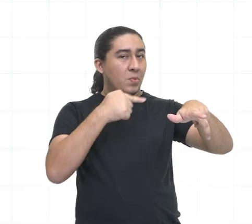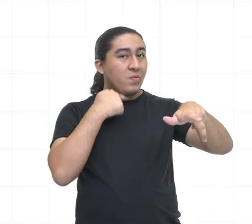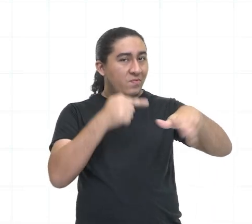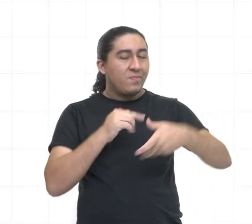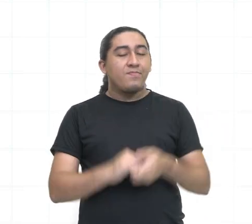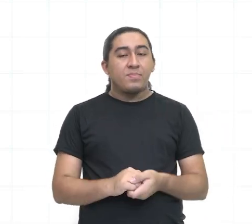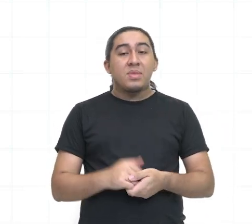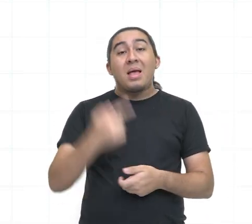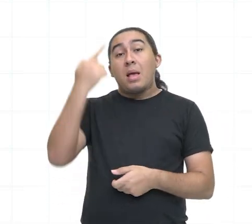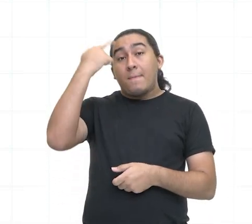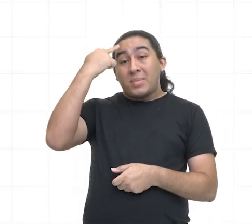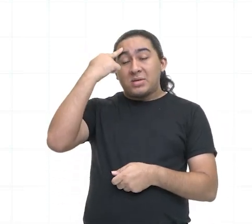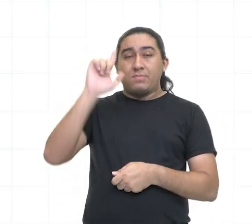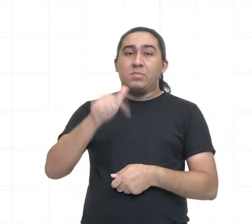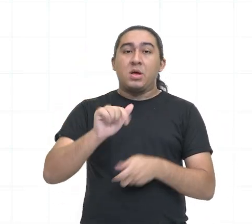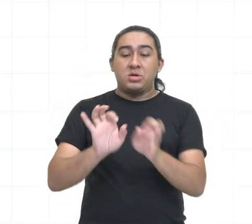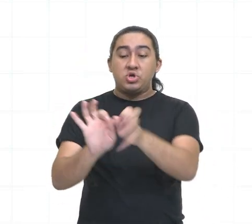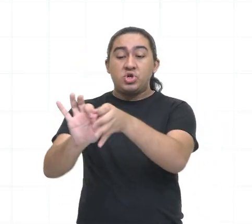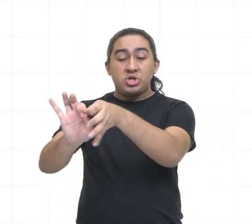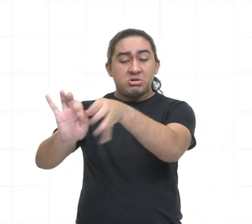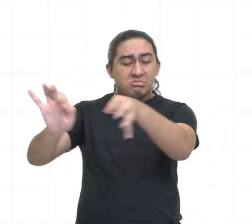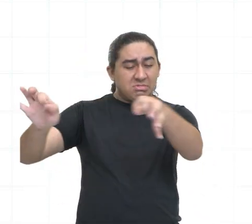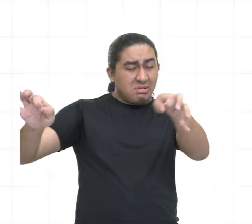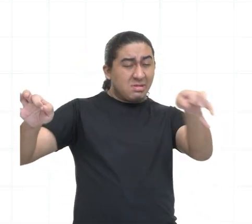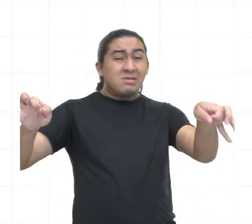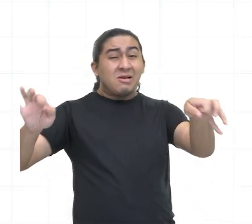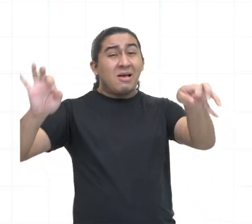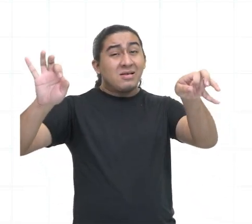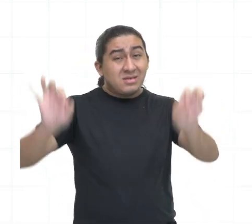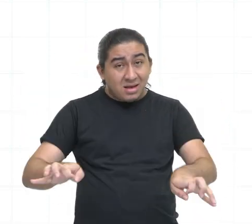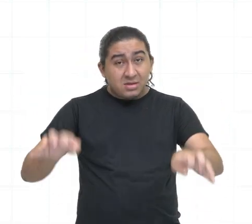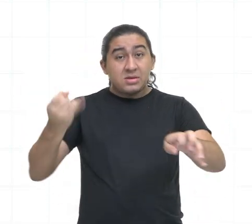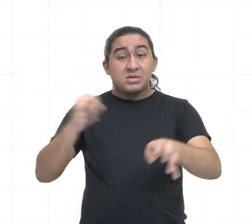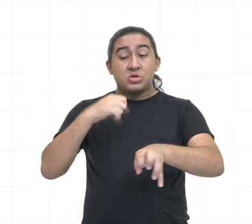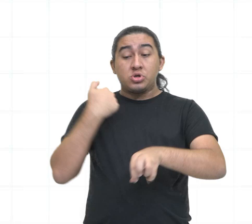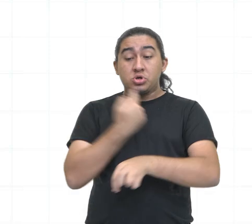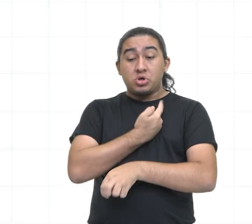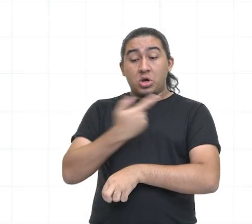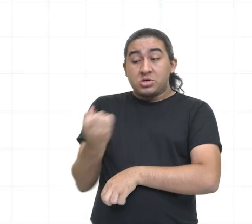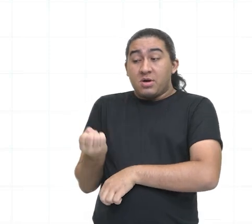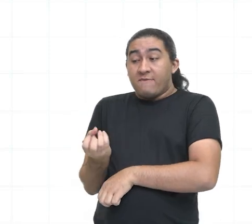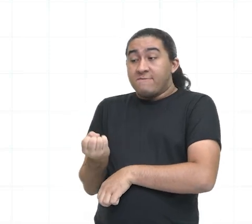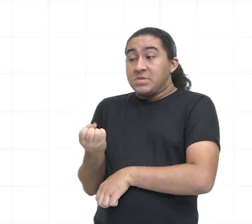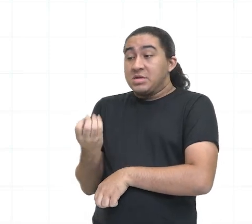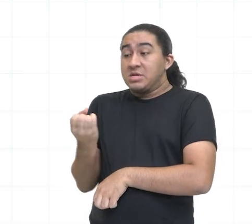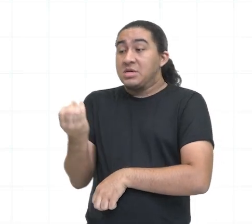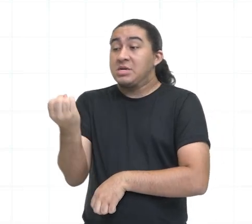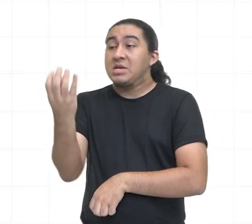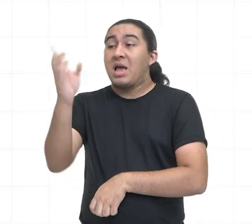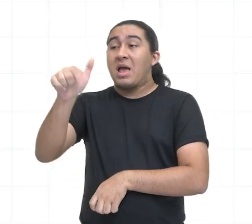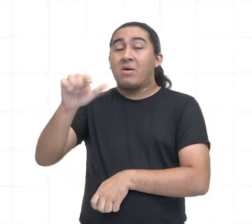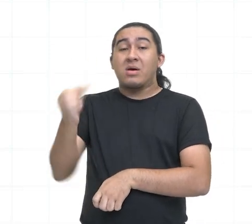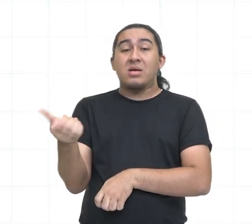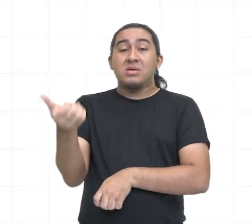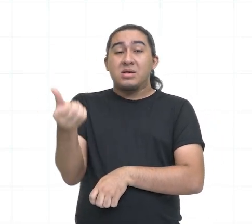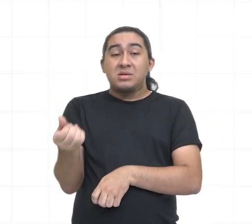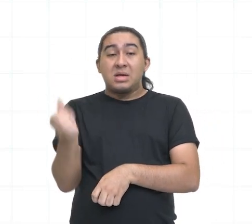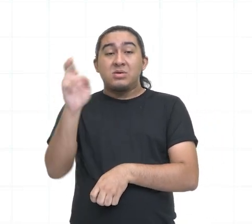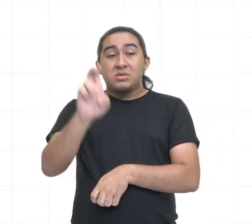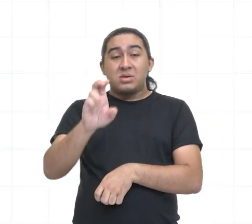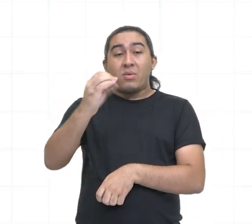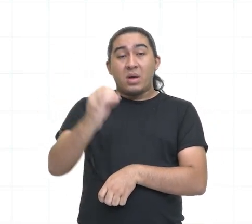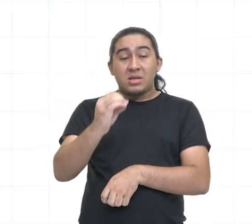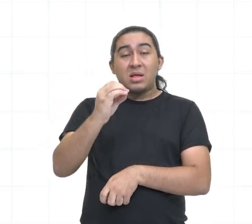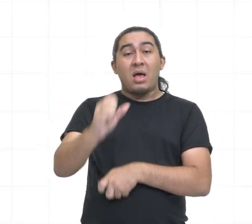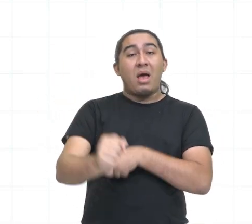ter ideia da distância que essa estrela está, se nós fôssemos viajar até ela, levaria